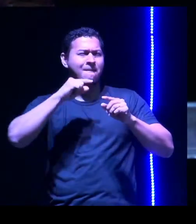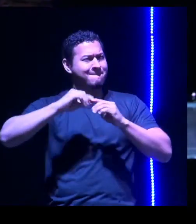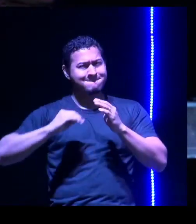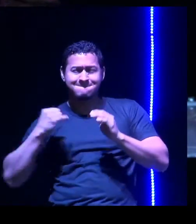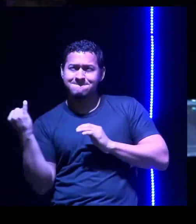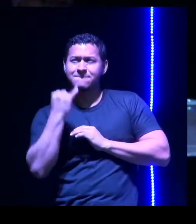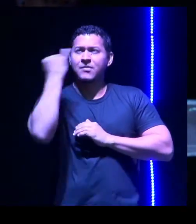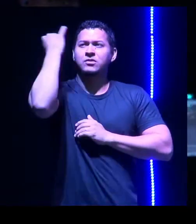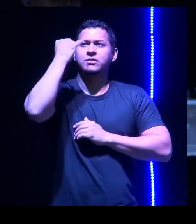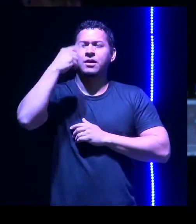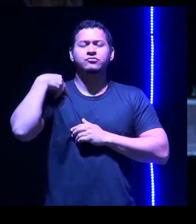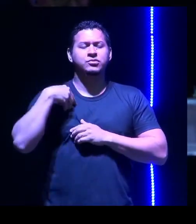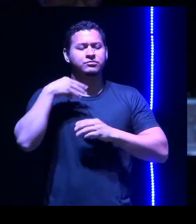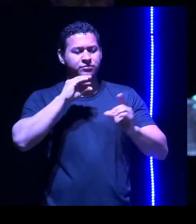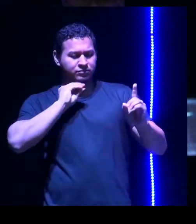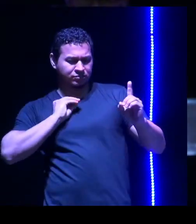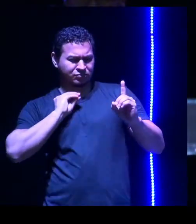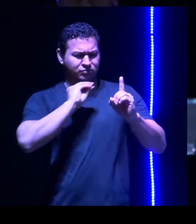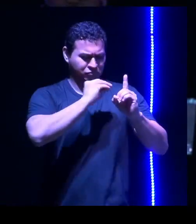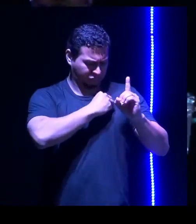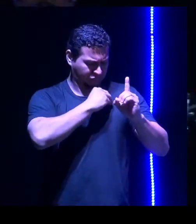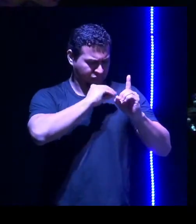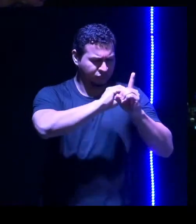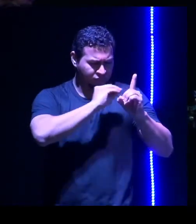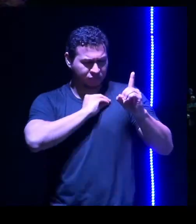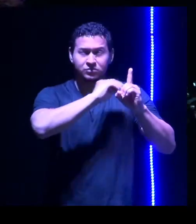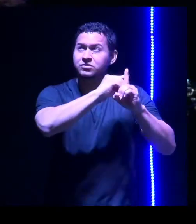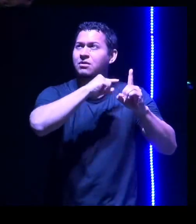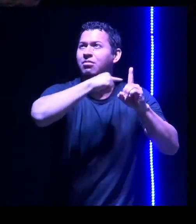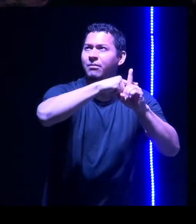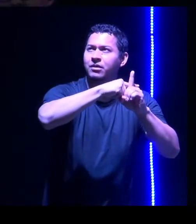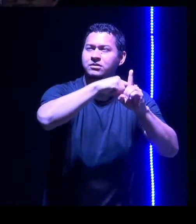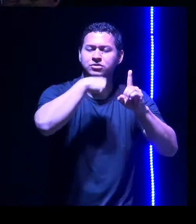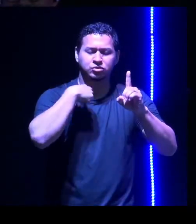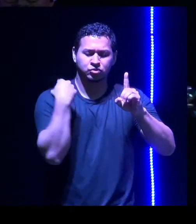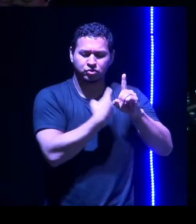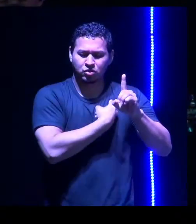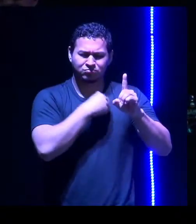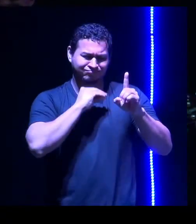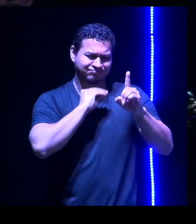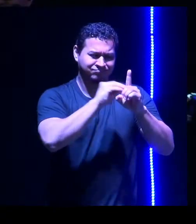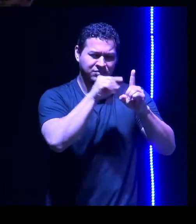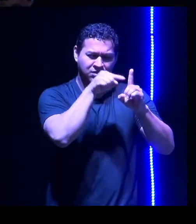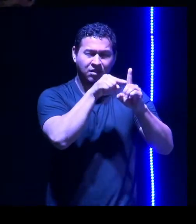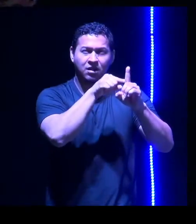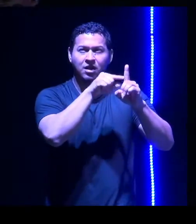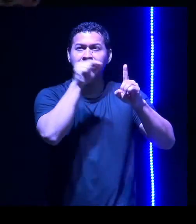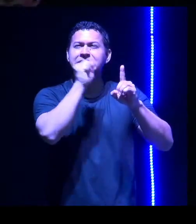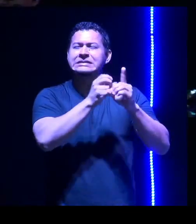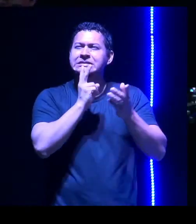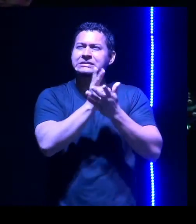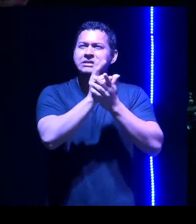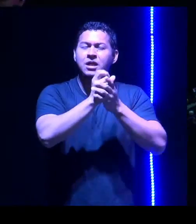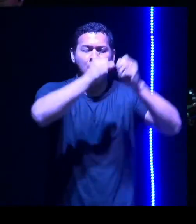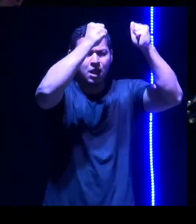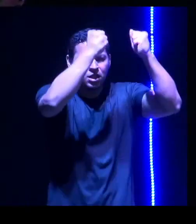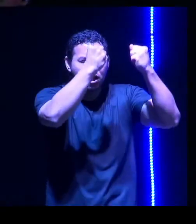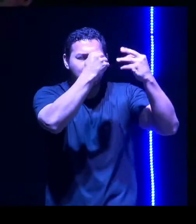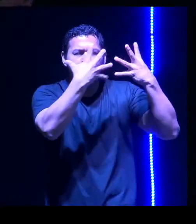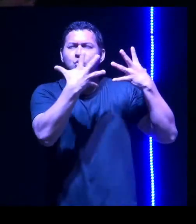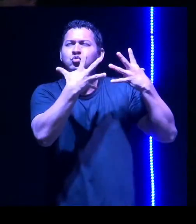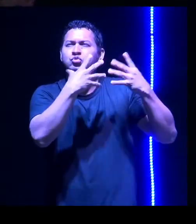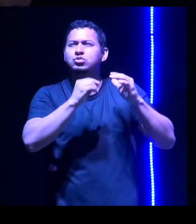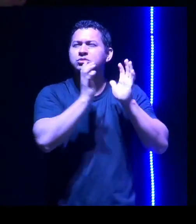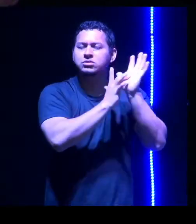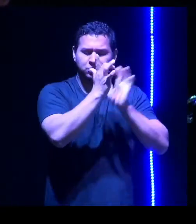cruz pelos nossos pecados, e nós sempre queremos que os nossos pecados estejam na luz de Cristo, a luz do